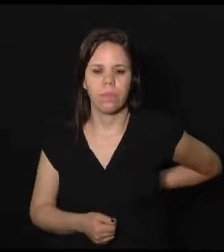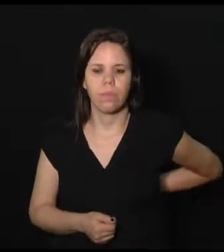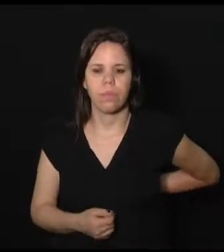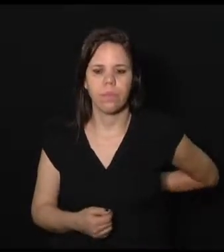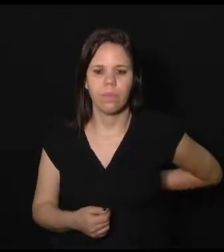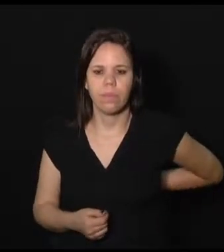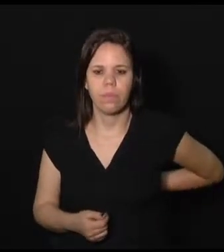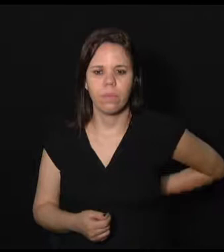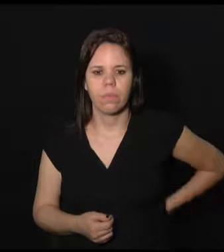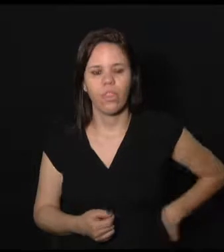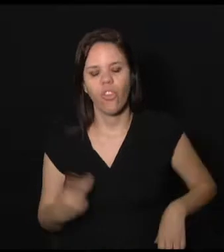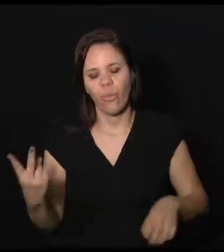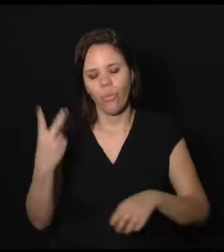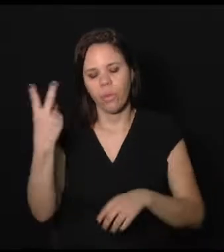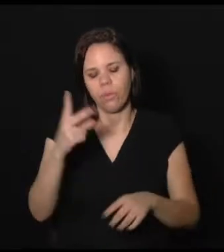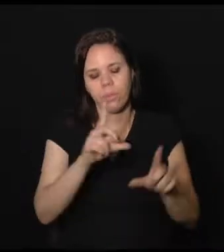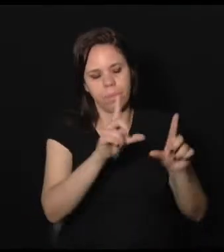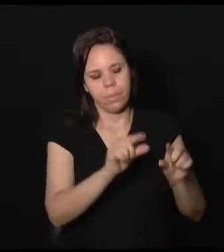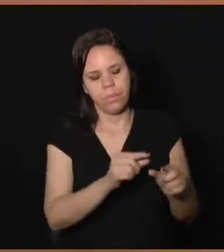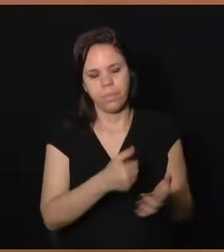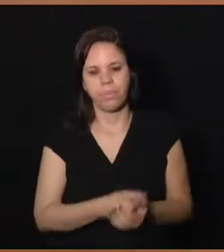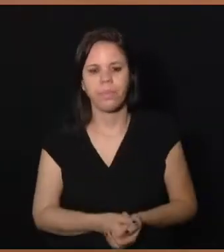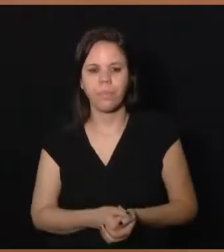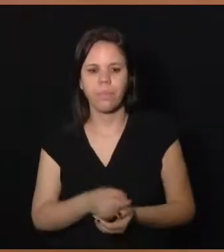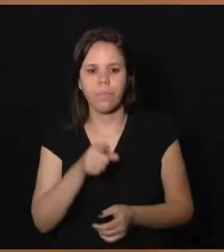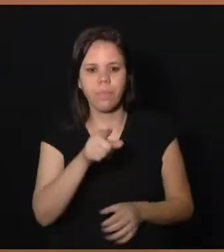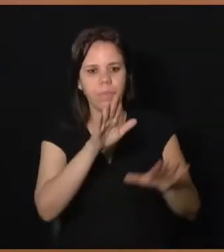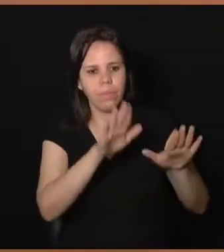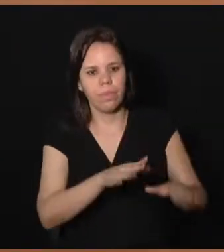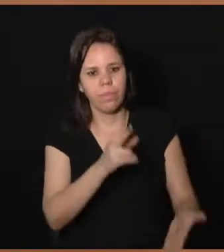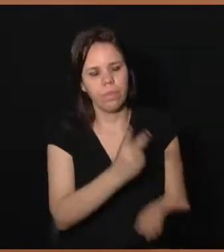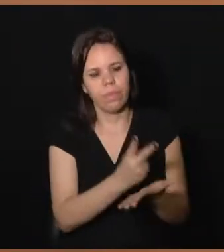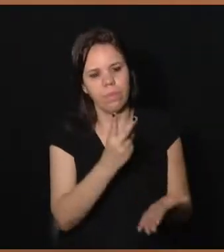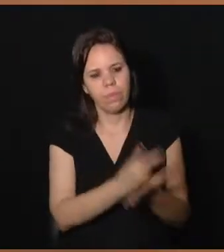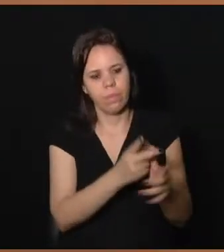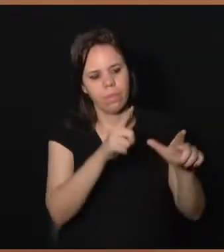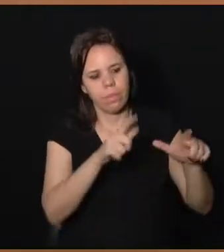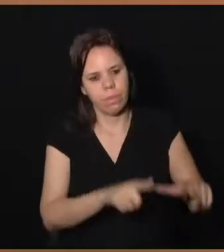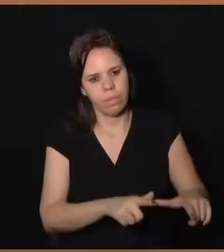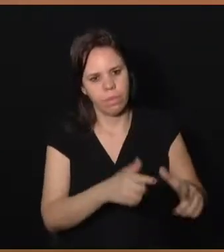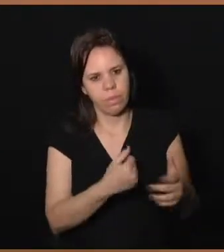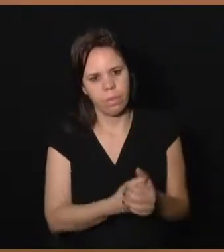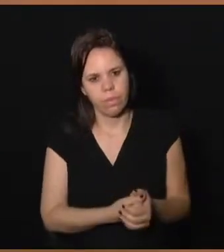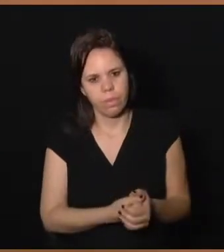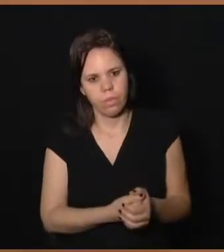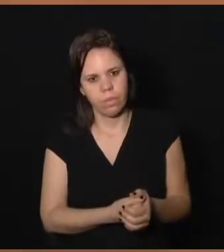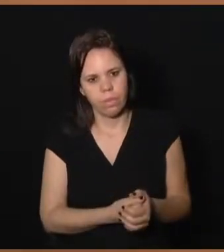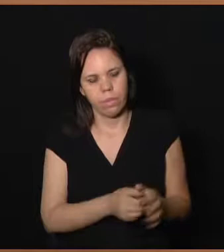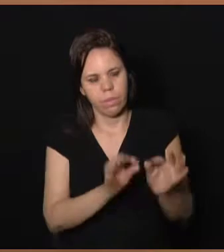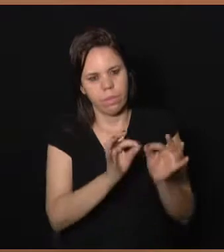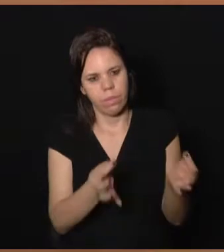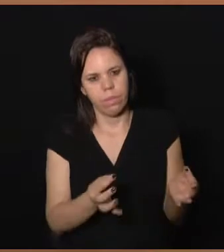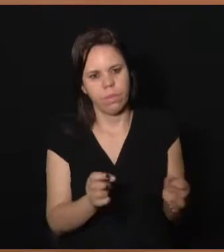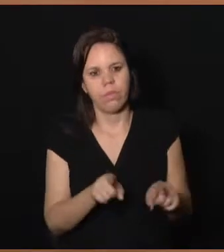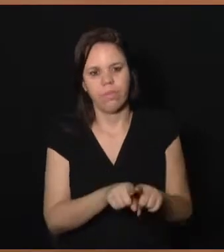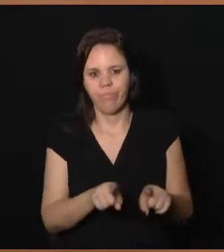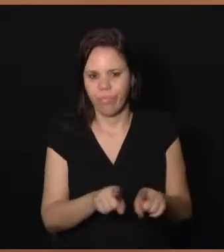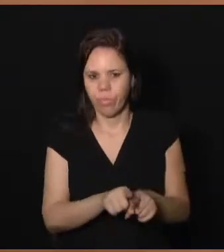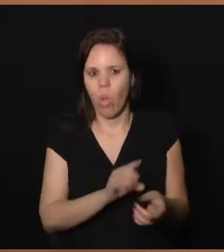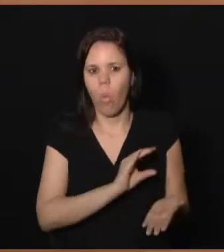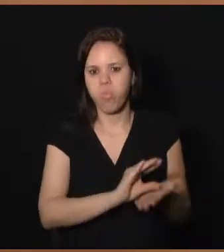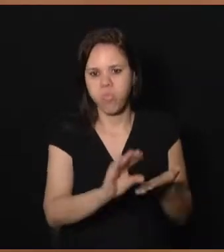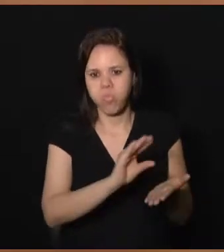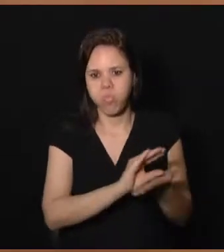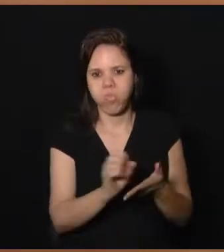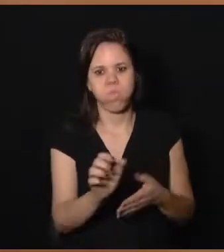valores são baixos, né? Hoje você manter uma mercadoria numa zona primária representa um custo alto para o